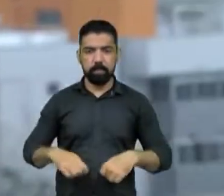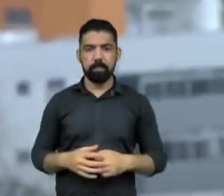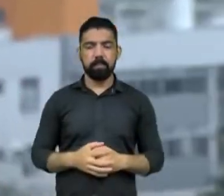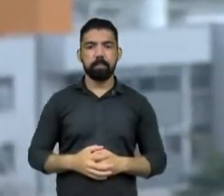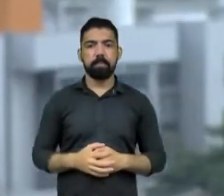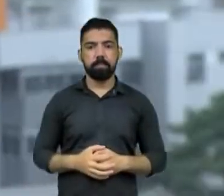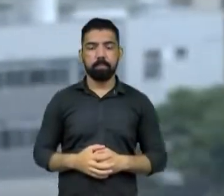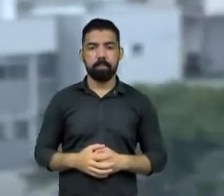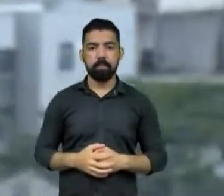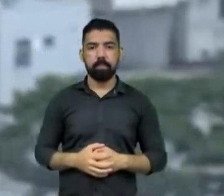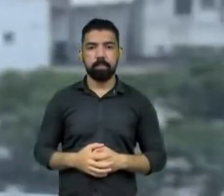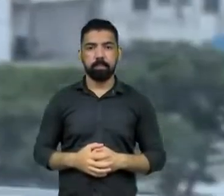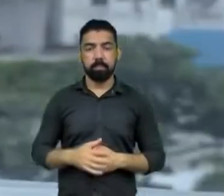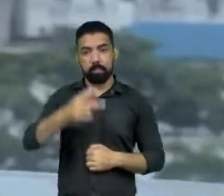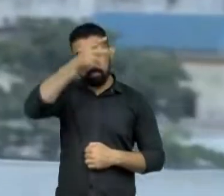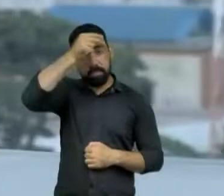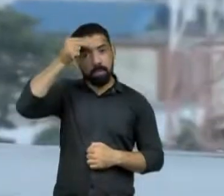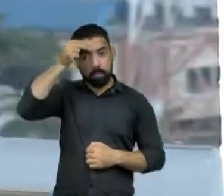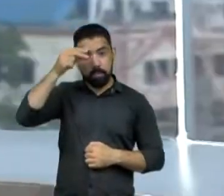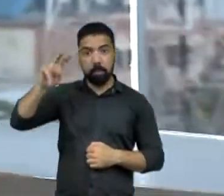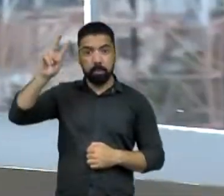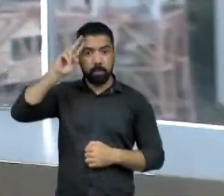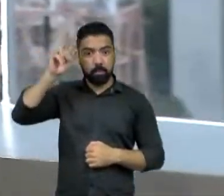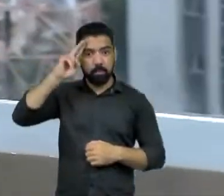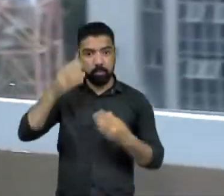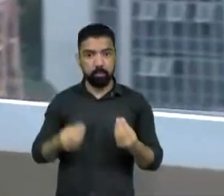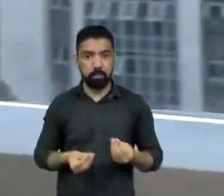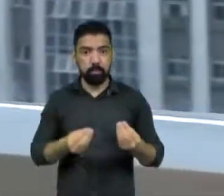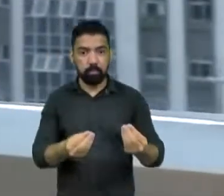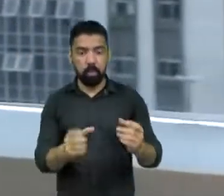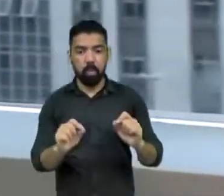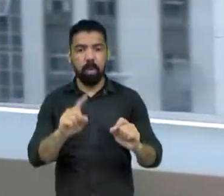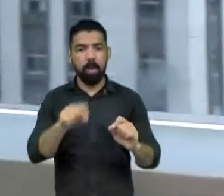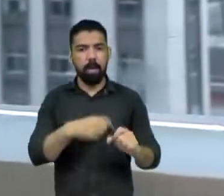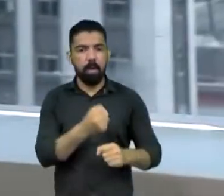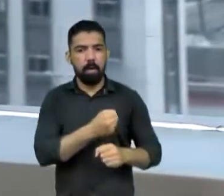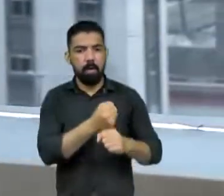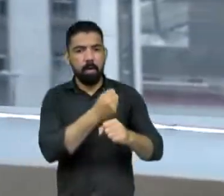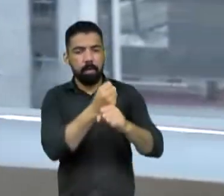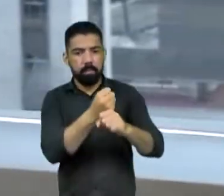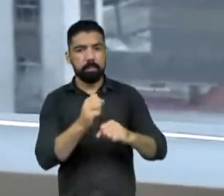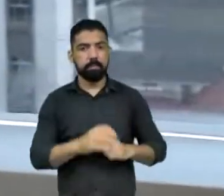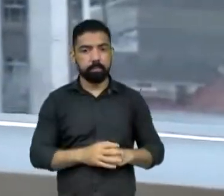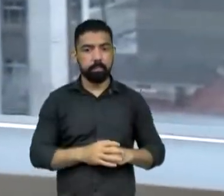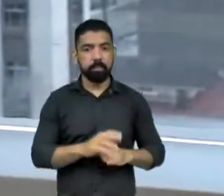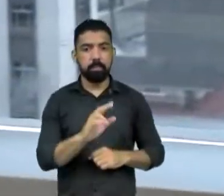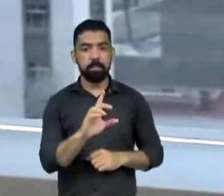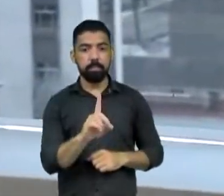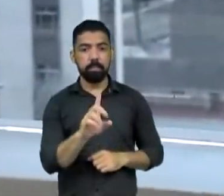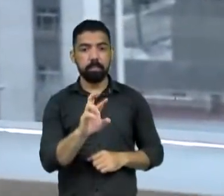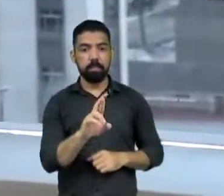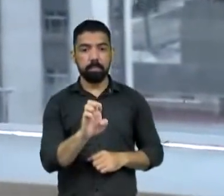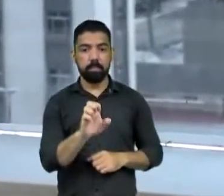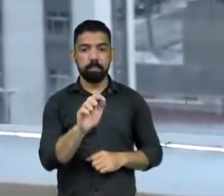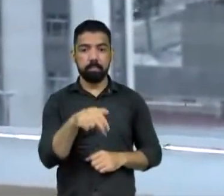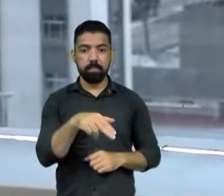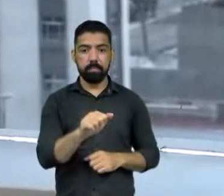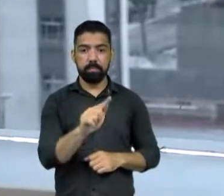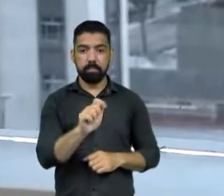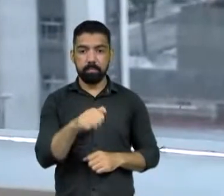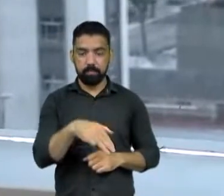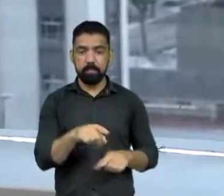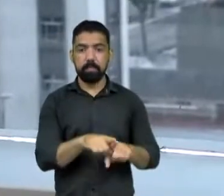José Sarto entregou nesta segunda-feira obras de drenagem e saneamento em 65 ruas do Canidezinho. A